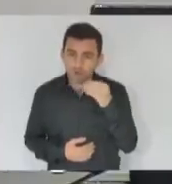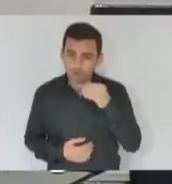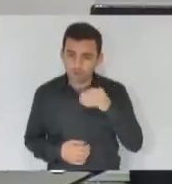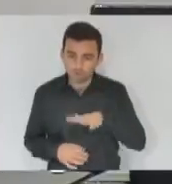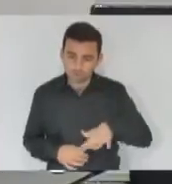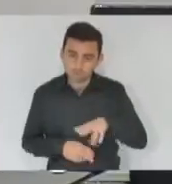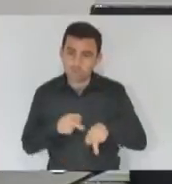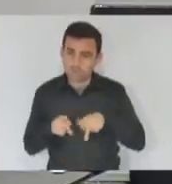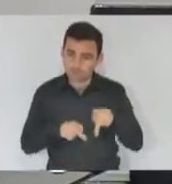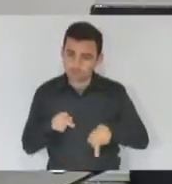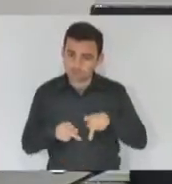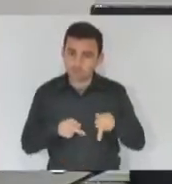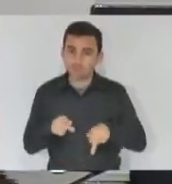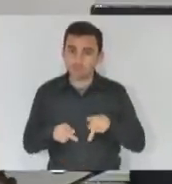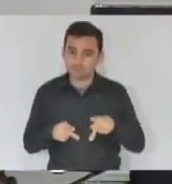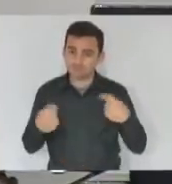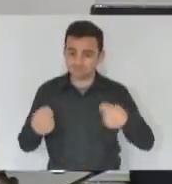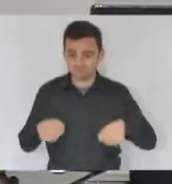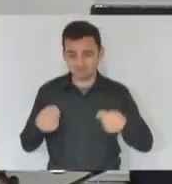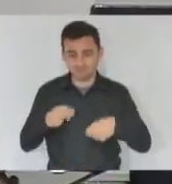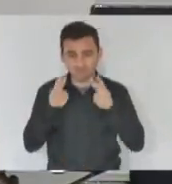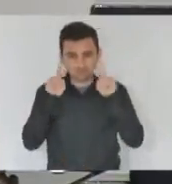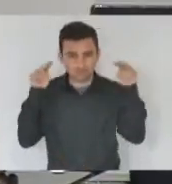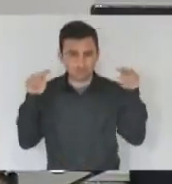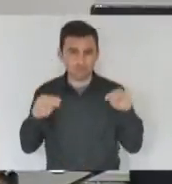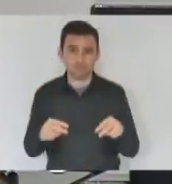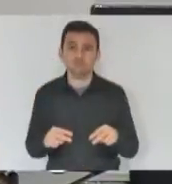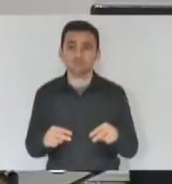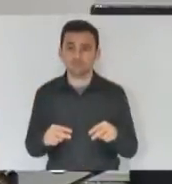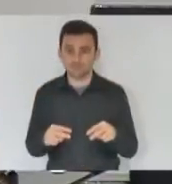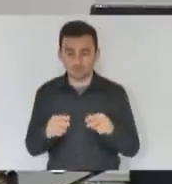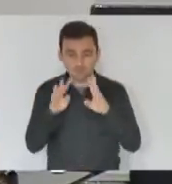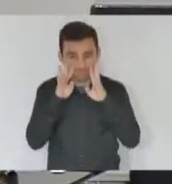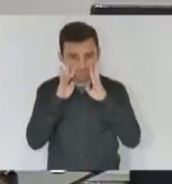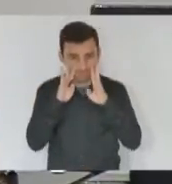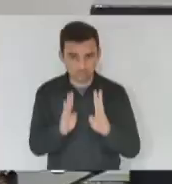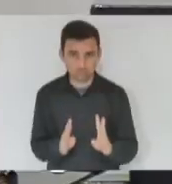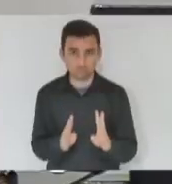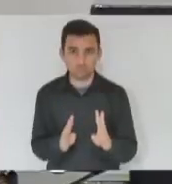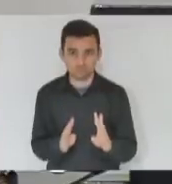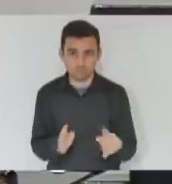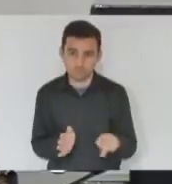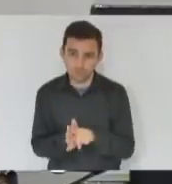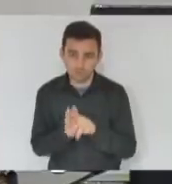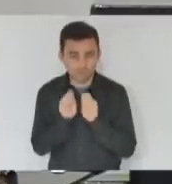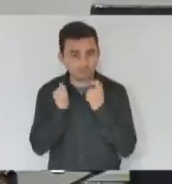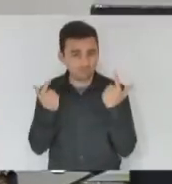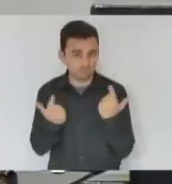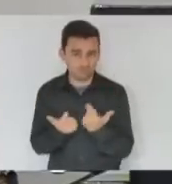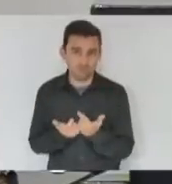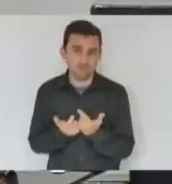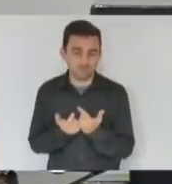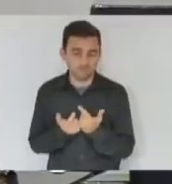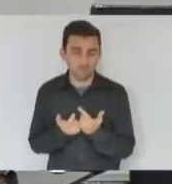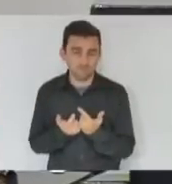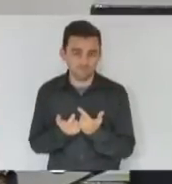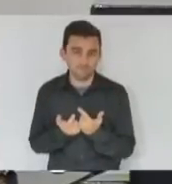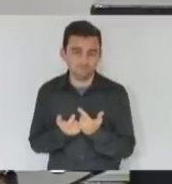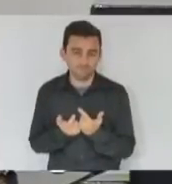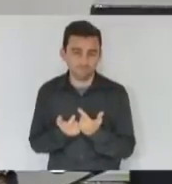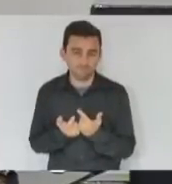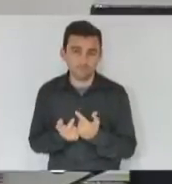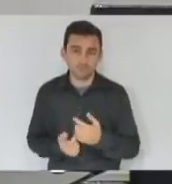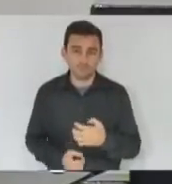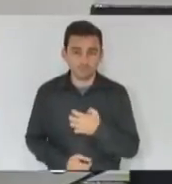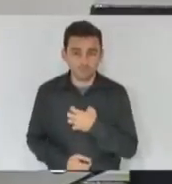habitantes, precisam ter um olhar mais direto dessa casa, no sentido de que possamos